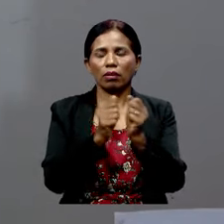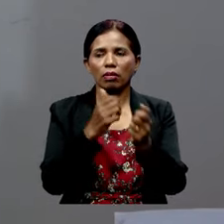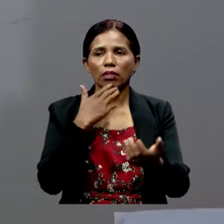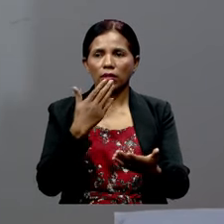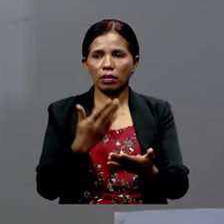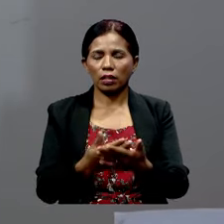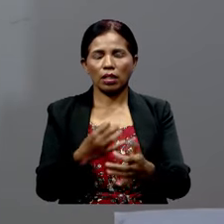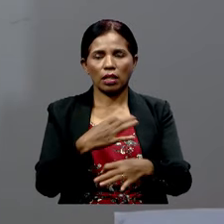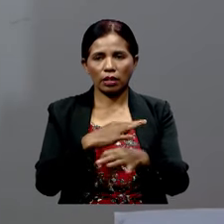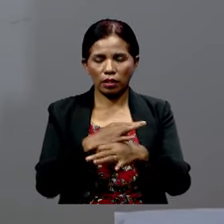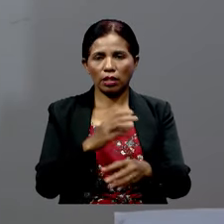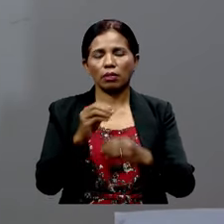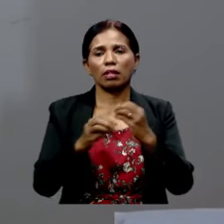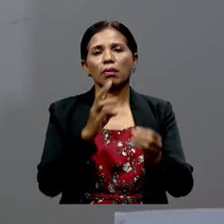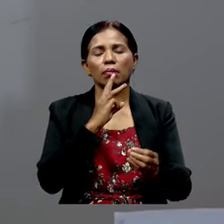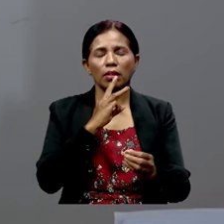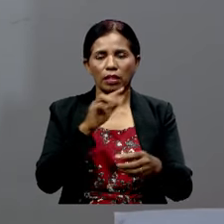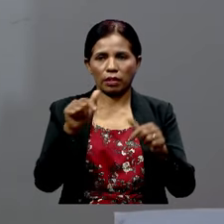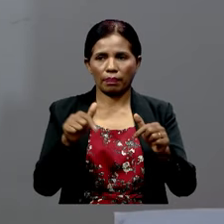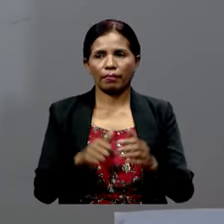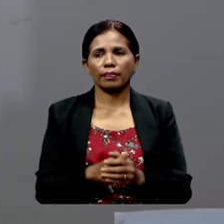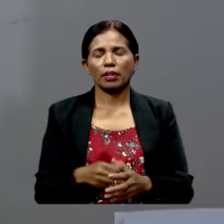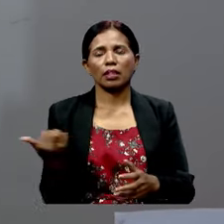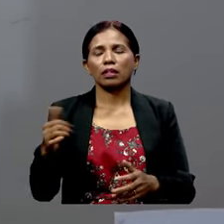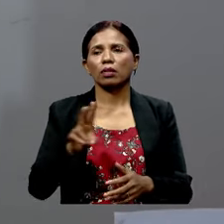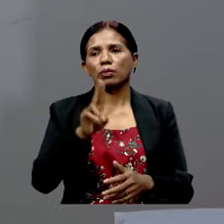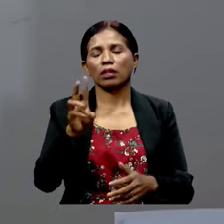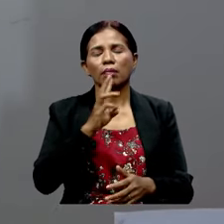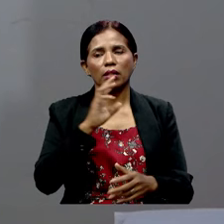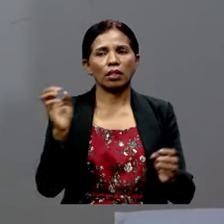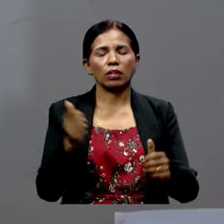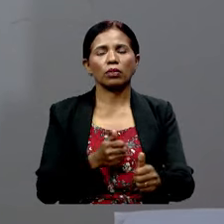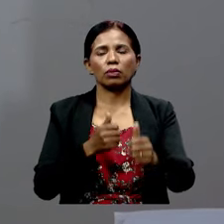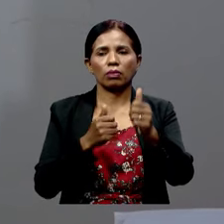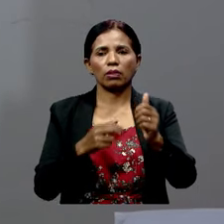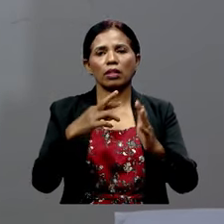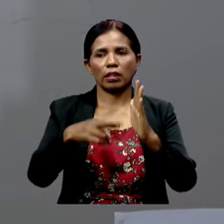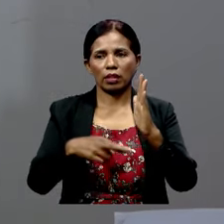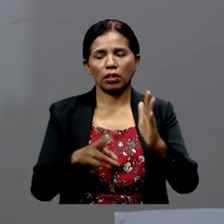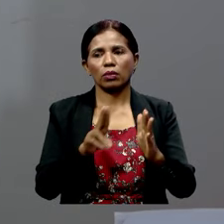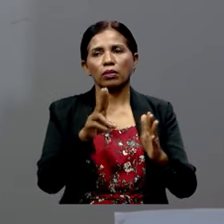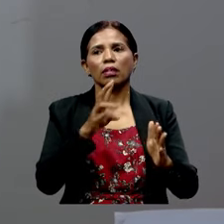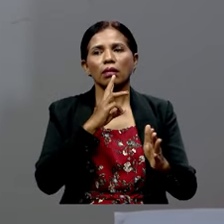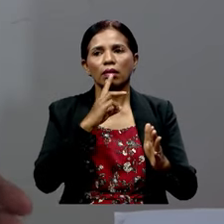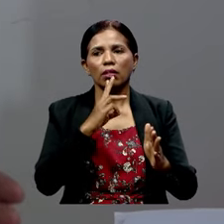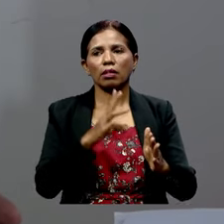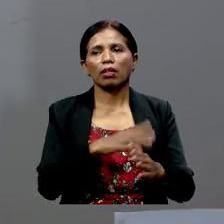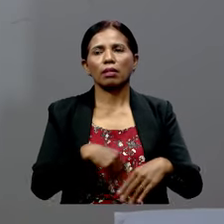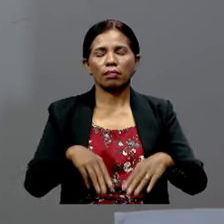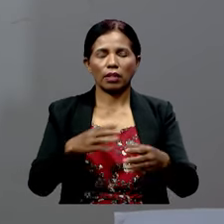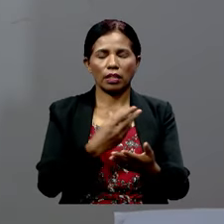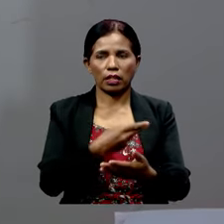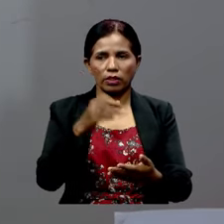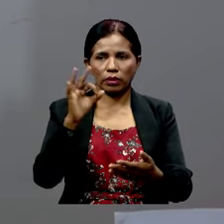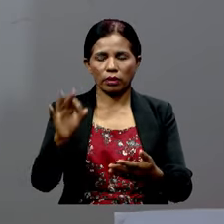a manutenção do bem. Se usa bem, lá do tuir estándar. Usa bem, balo para fazer sentina,